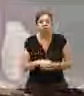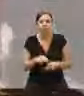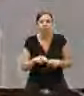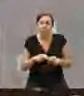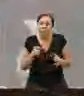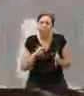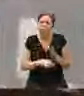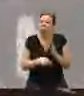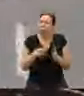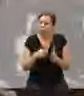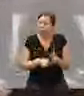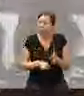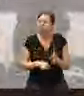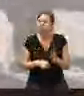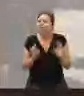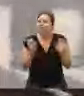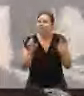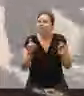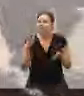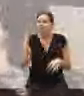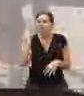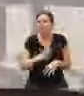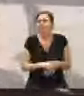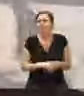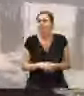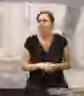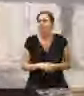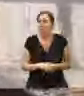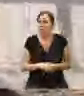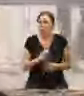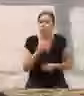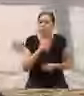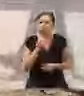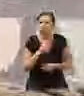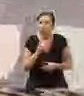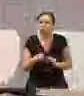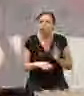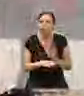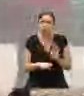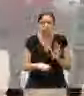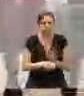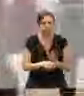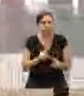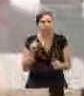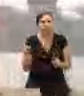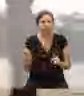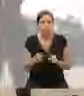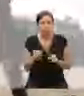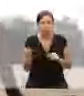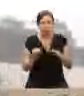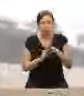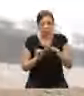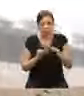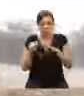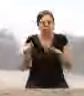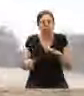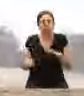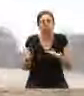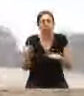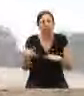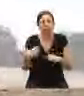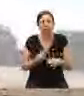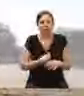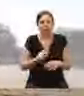causa séria, é uma causa urgente, né? E a missão da fraternidade, né? É vivenciar a prática